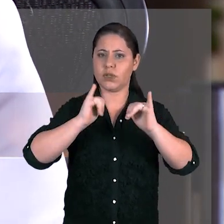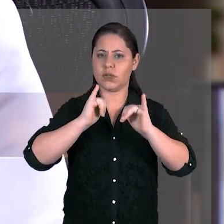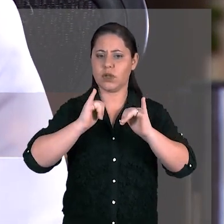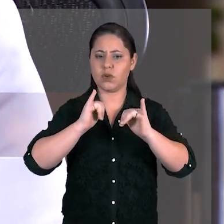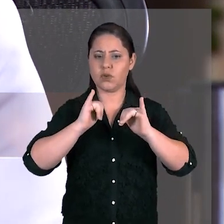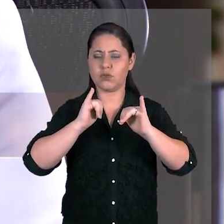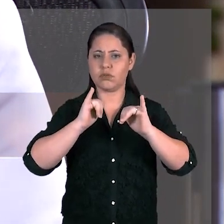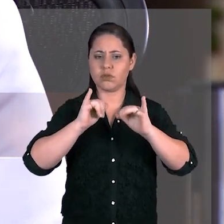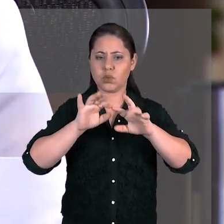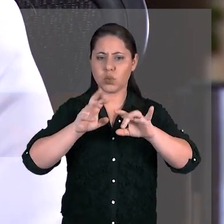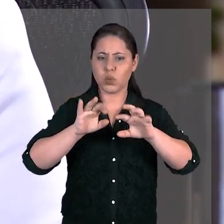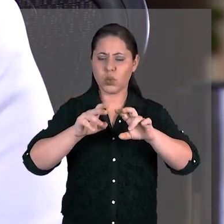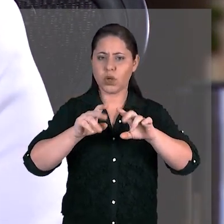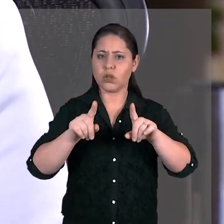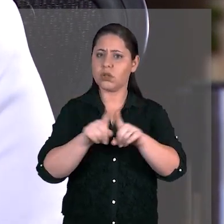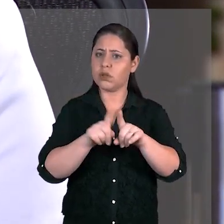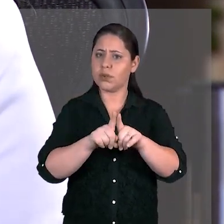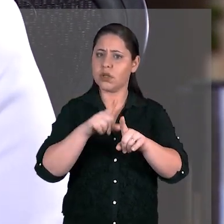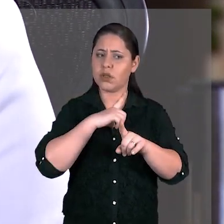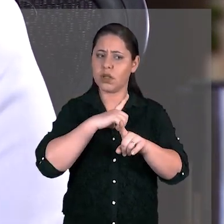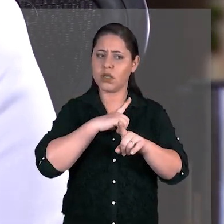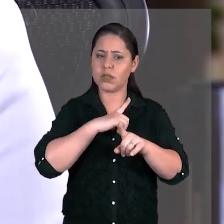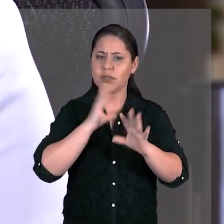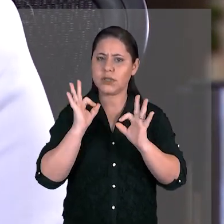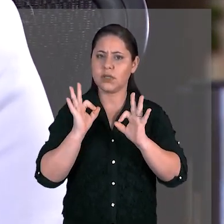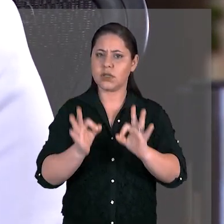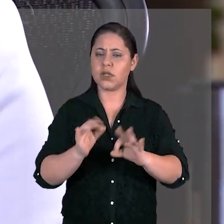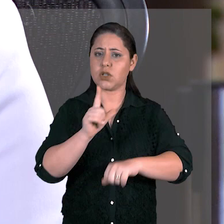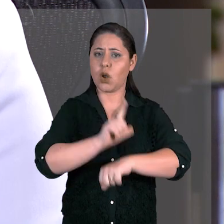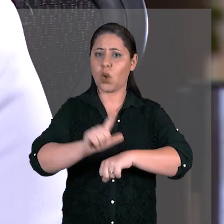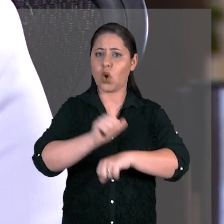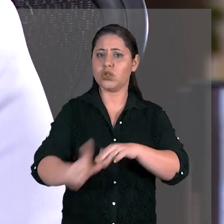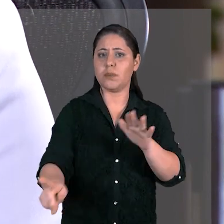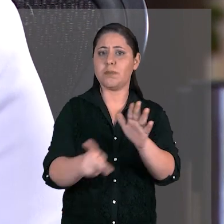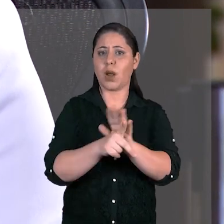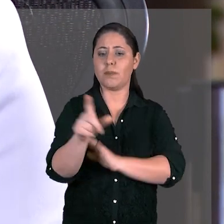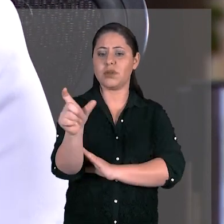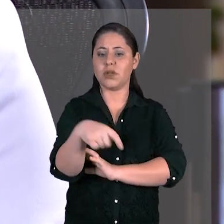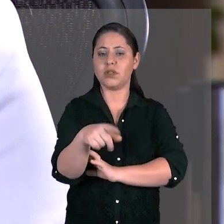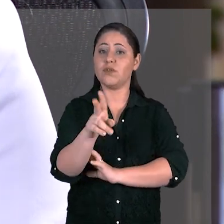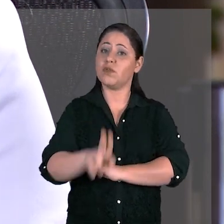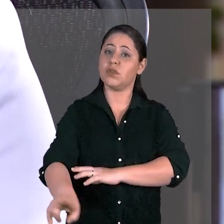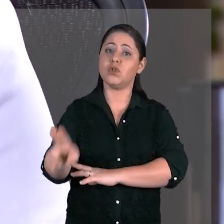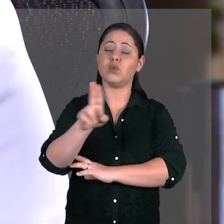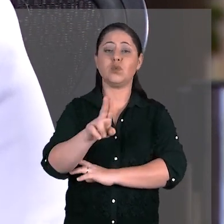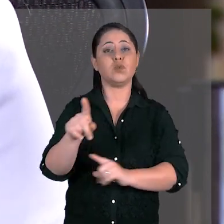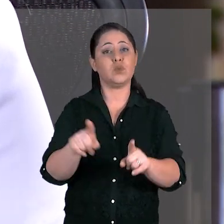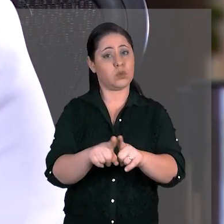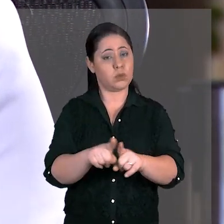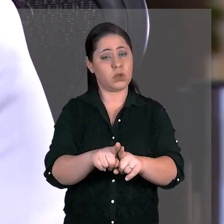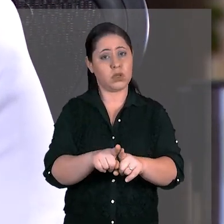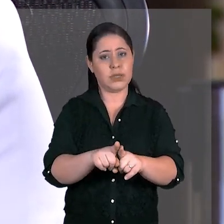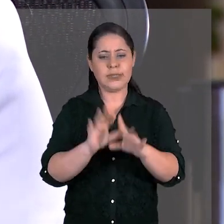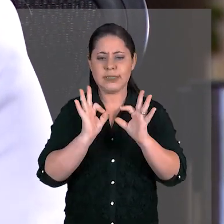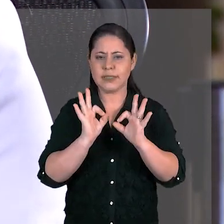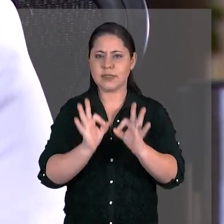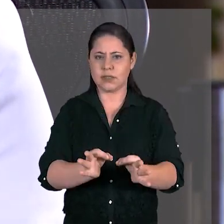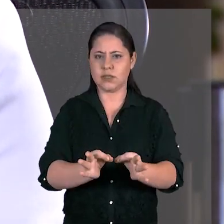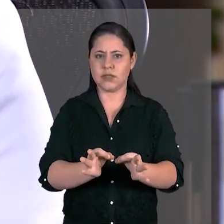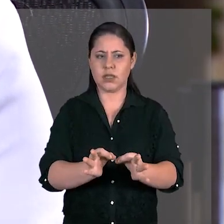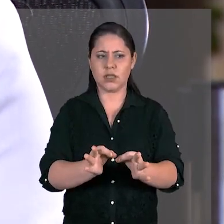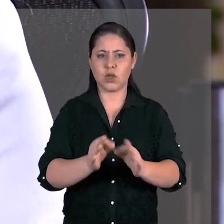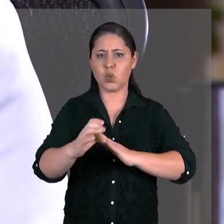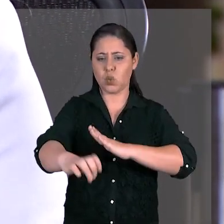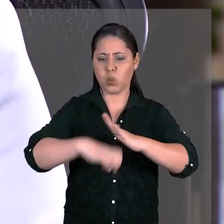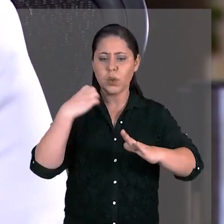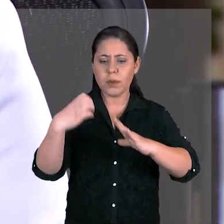ter certeza das lojas, dos sites dos cartões de crédito que você está entrando, ter certeza dos seus e-mails